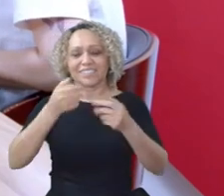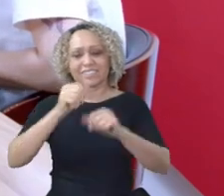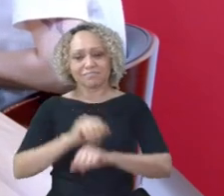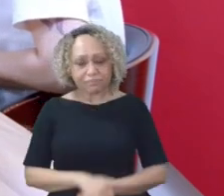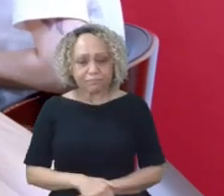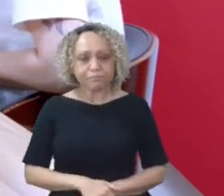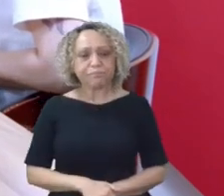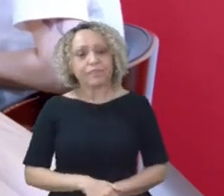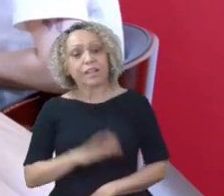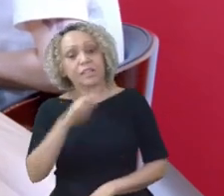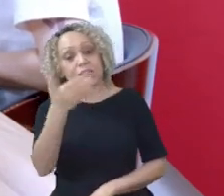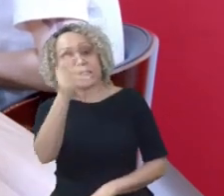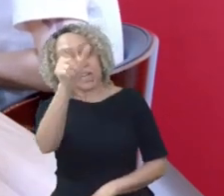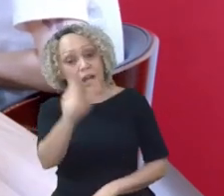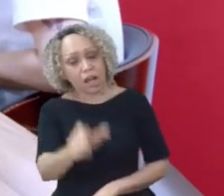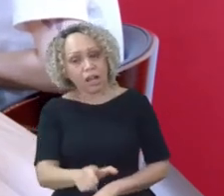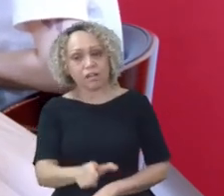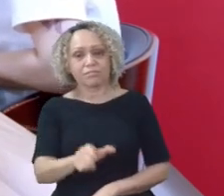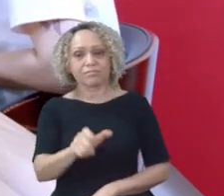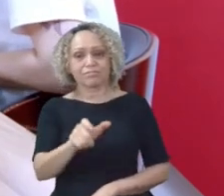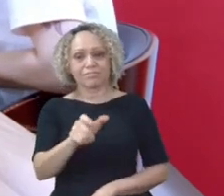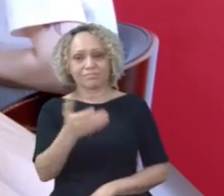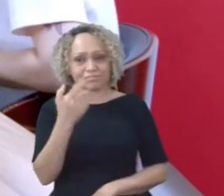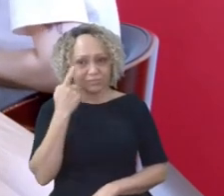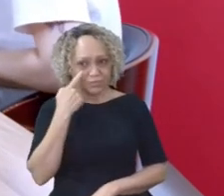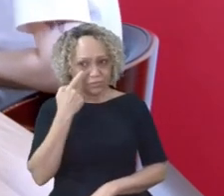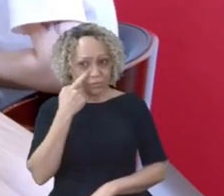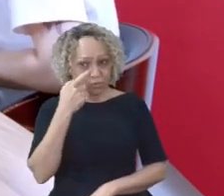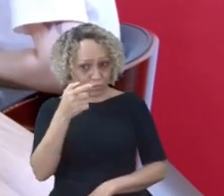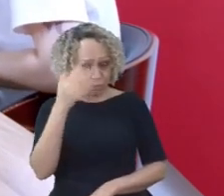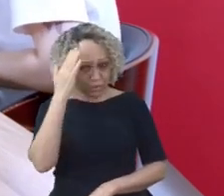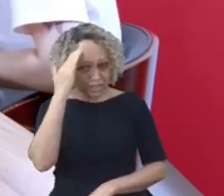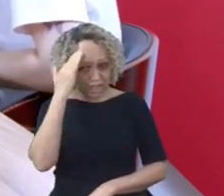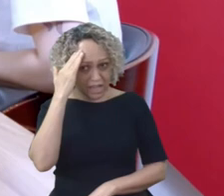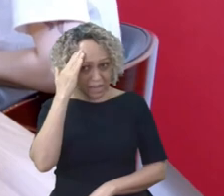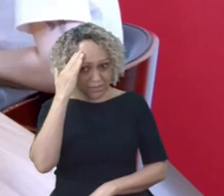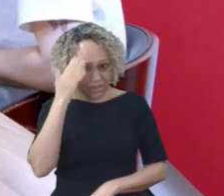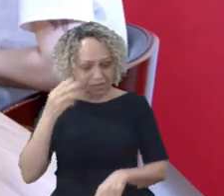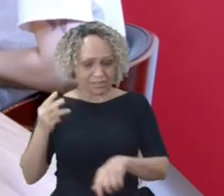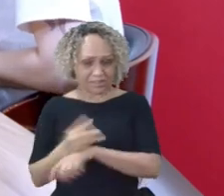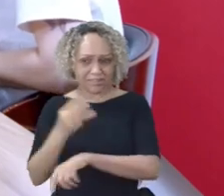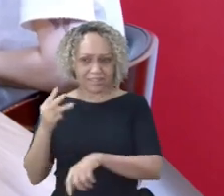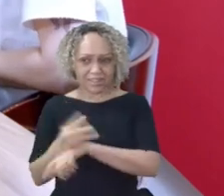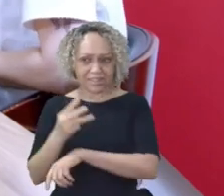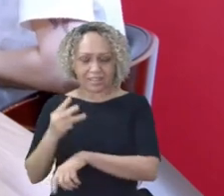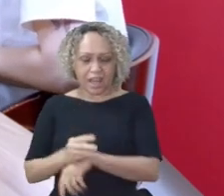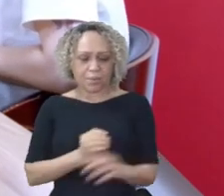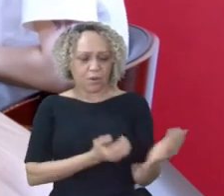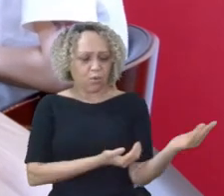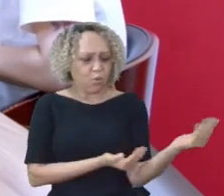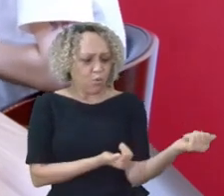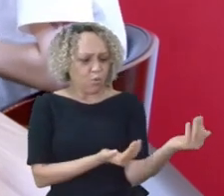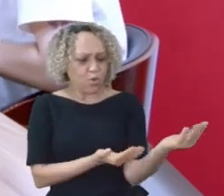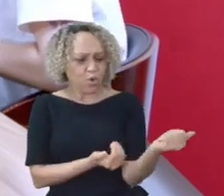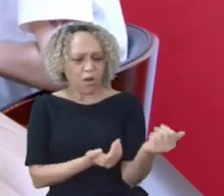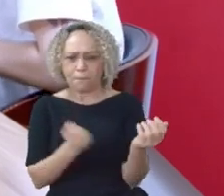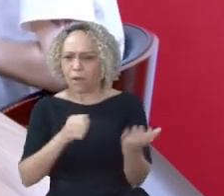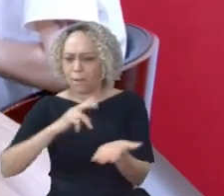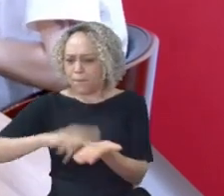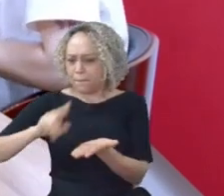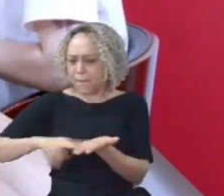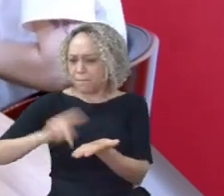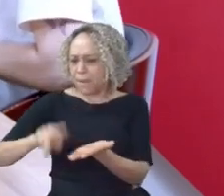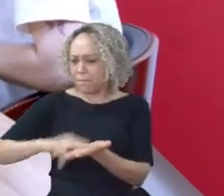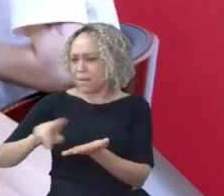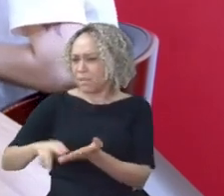tu sabe, Christian, que a gente tem um WhatsApp aqui, onde a juventude pode participar. A juventude pode enviar suas mensagens, seus